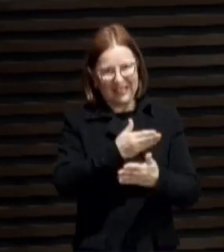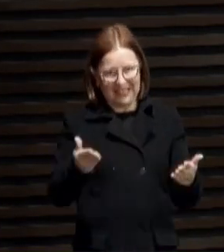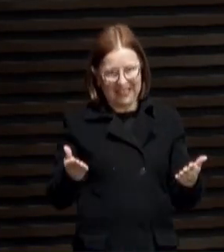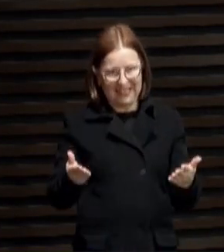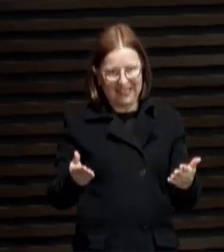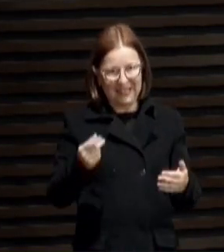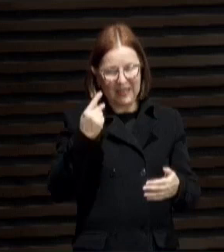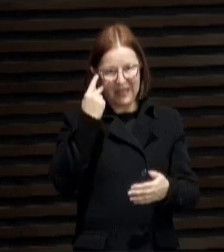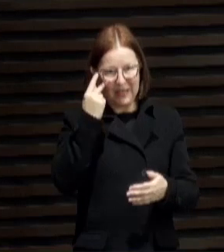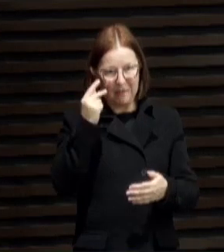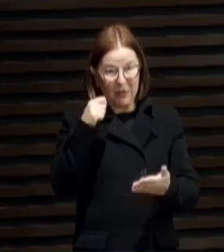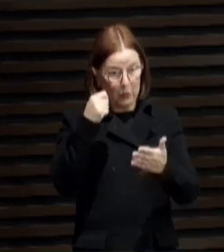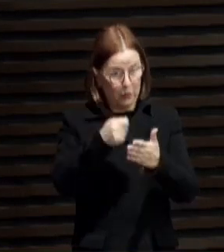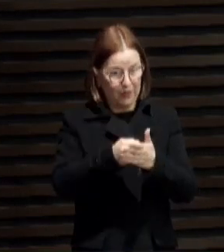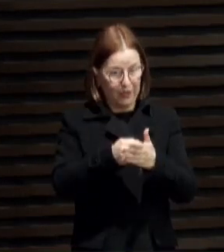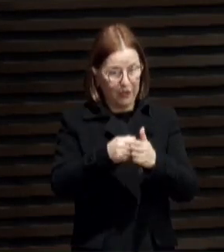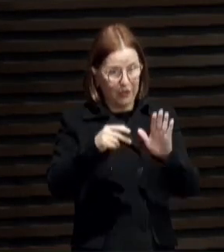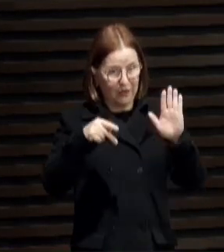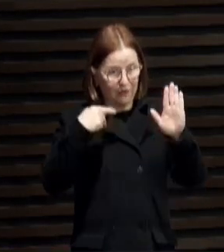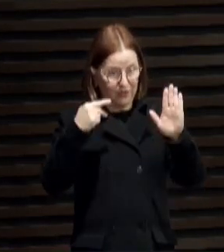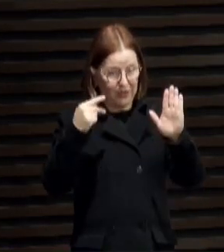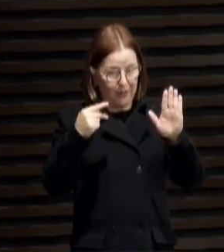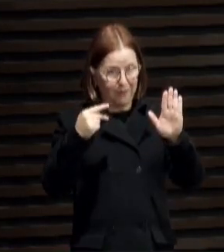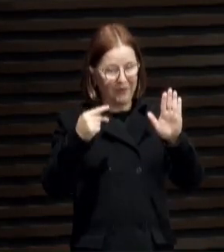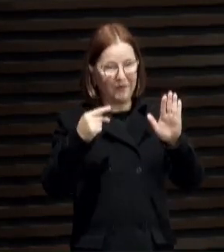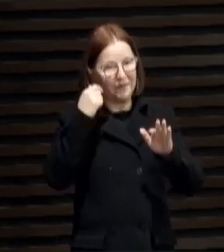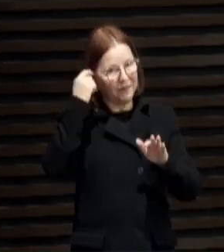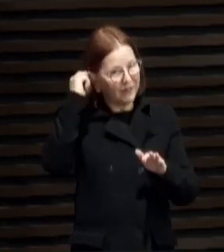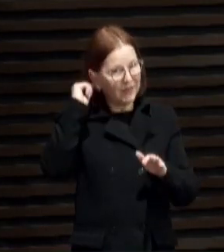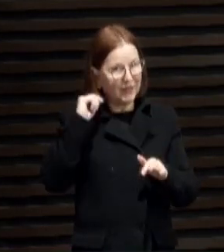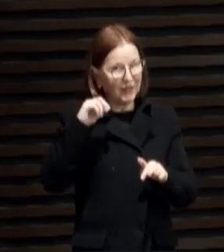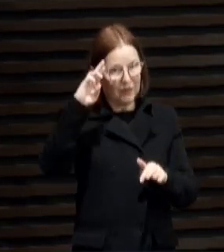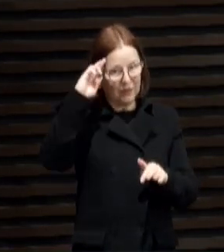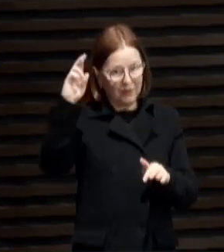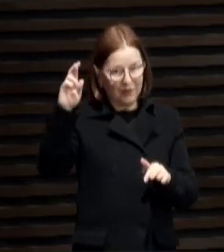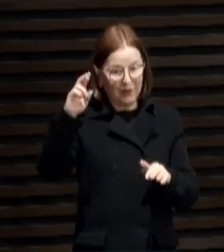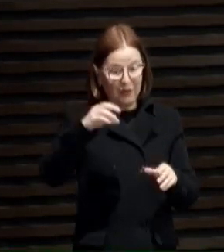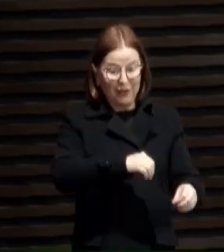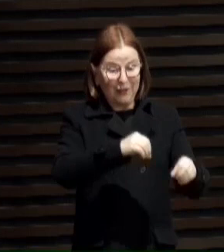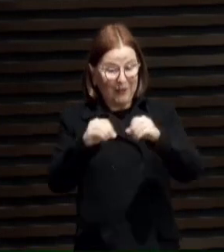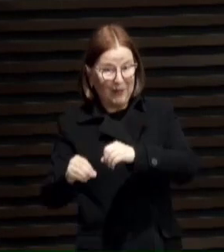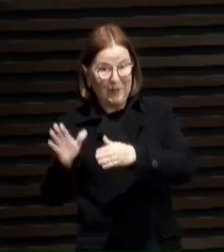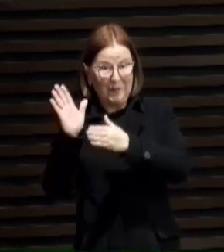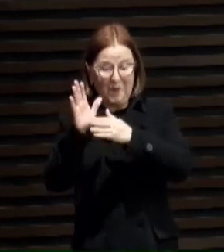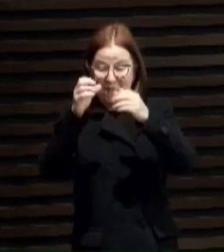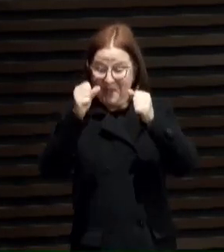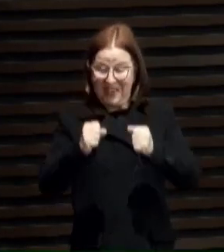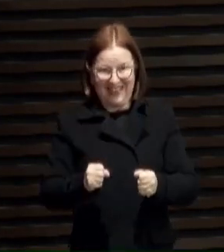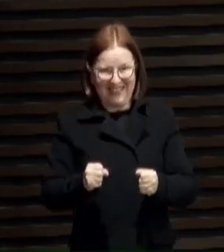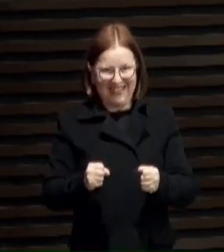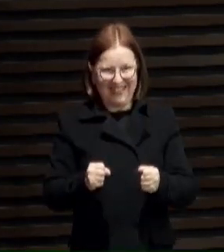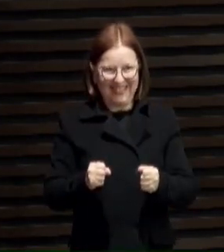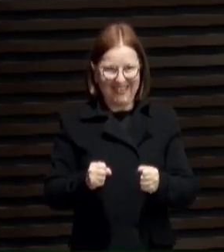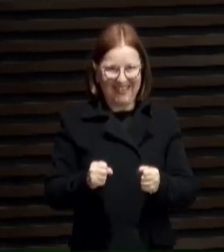o juramento que fizera a vossos pais, o Senhor vos tirou com mão poderosa e vos resgatou da casa